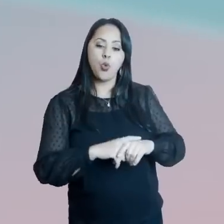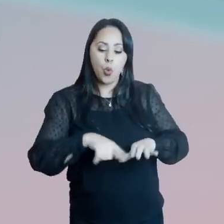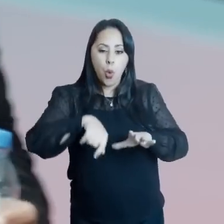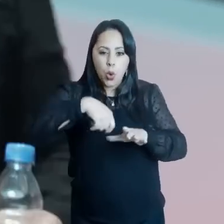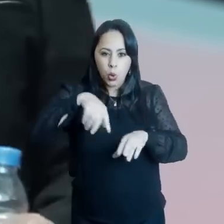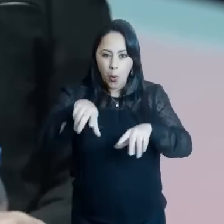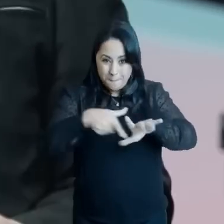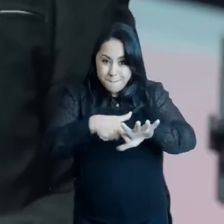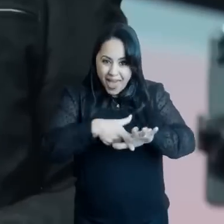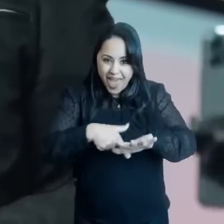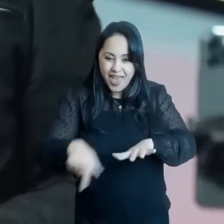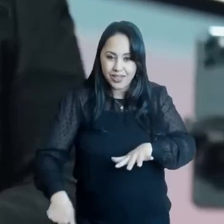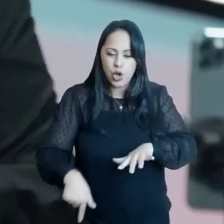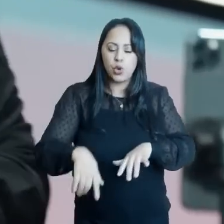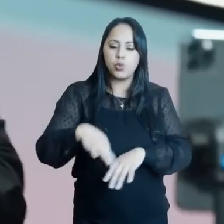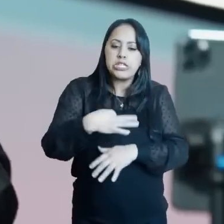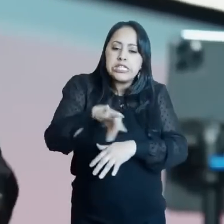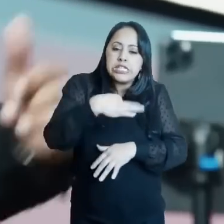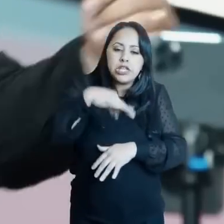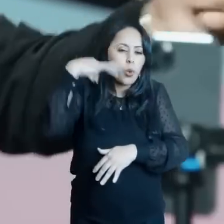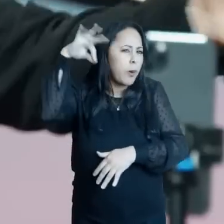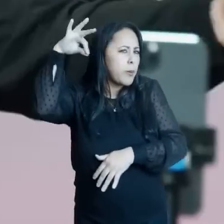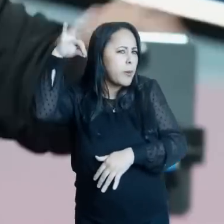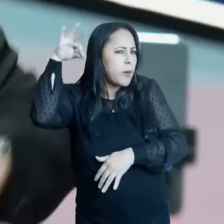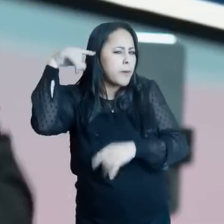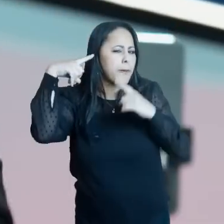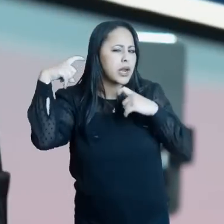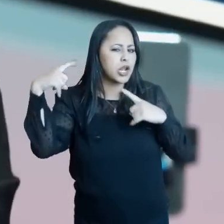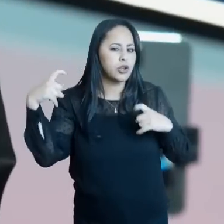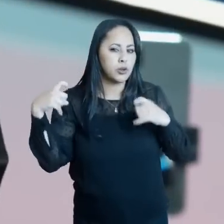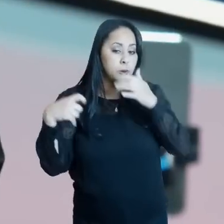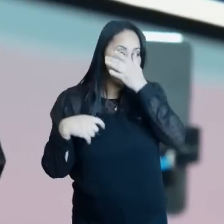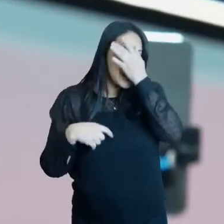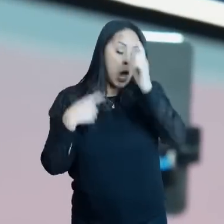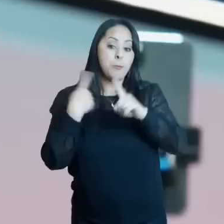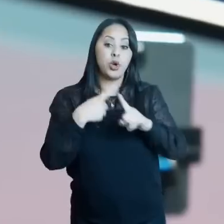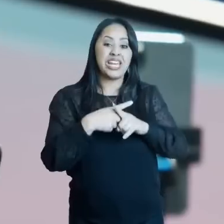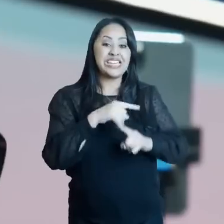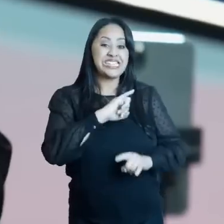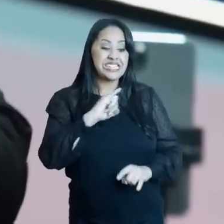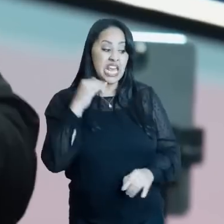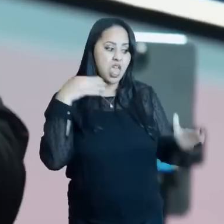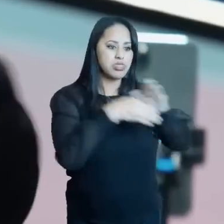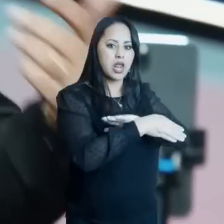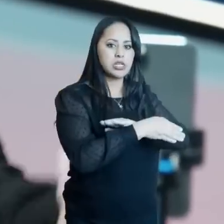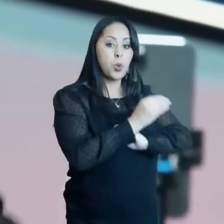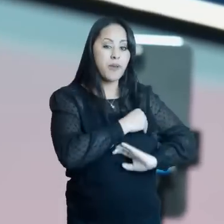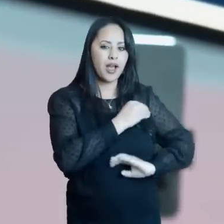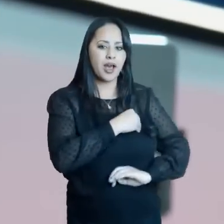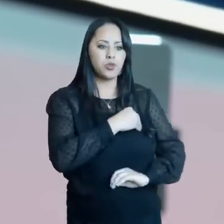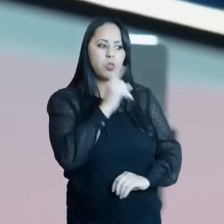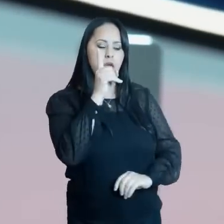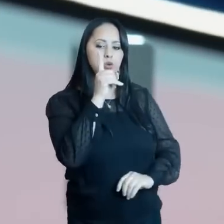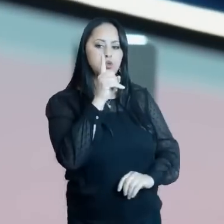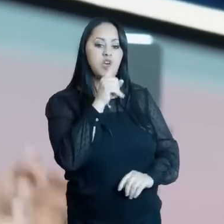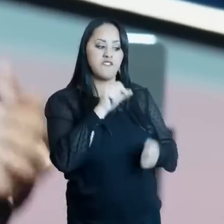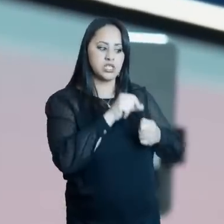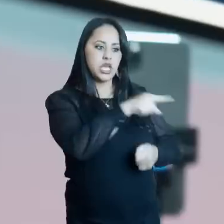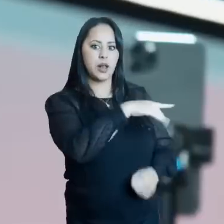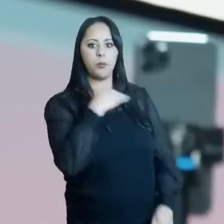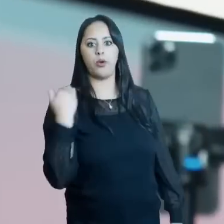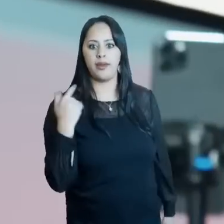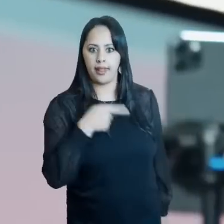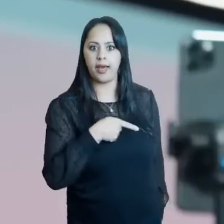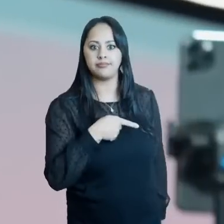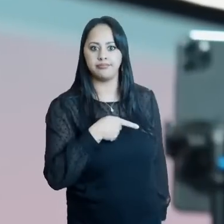E o nosso pecado, ele não morre, não morria porque Deus é mau, morria porque ele é muito bom. E daí o nosso pecado fazia com que nós morríamos.